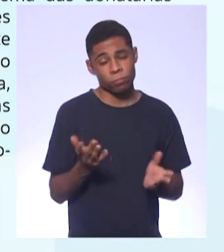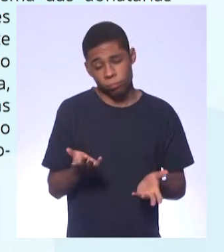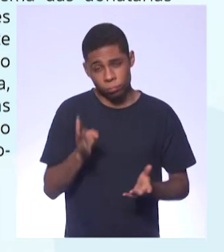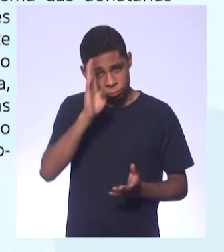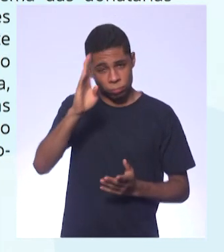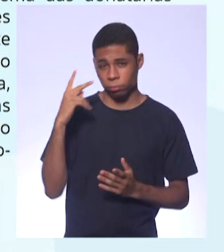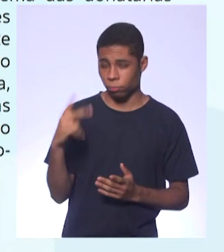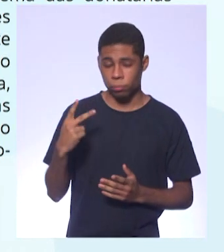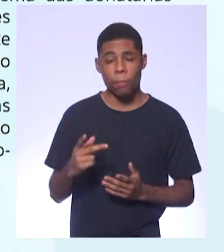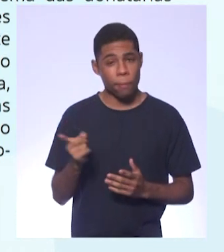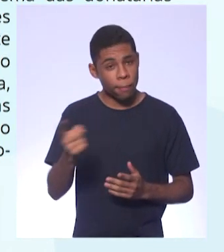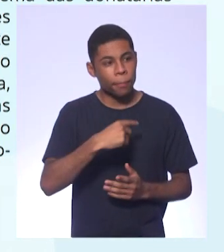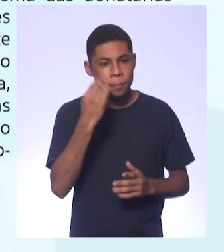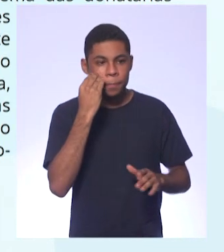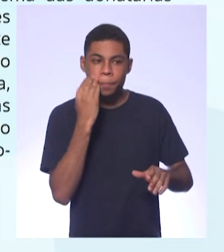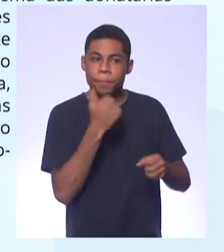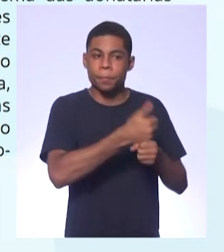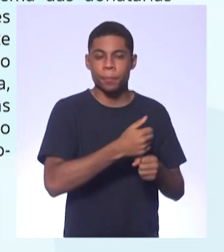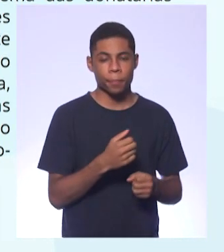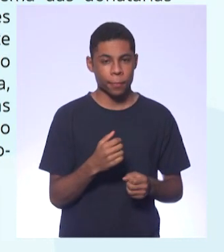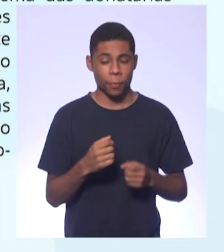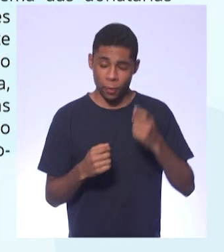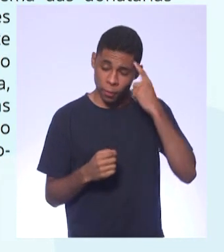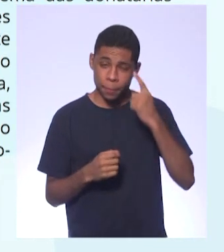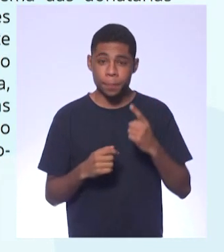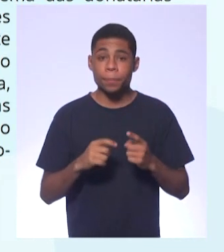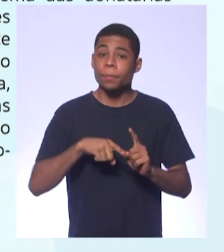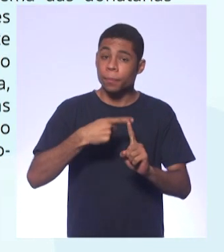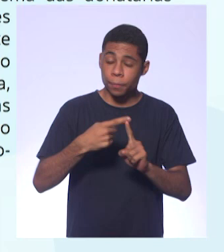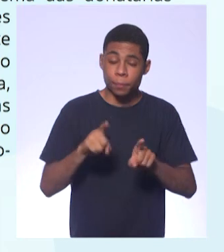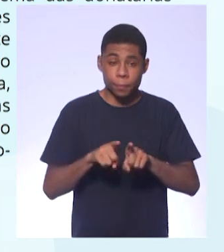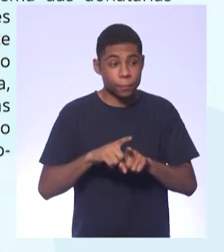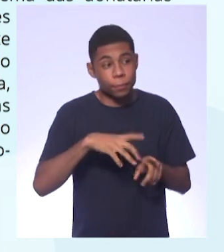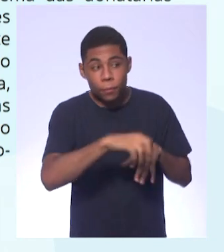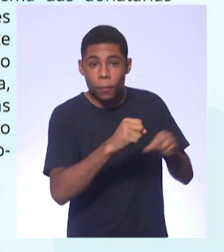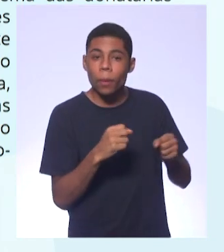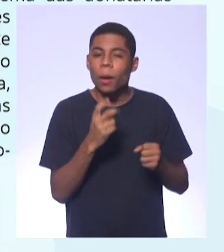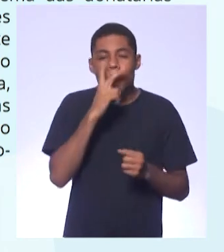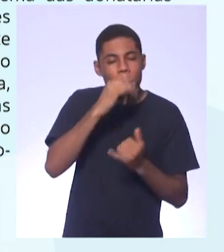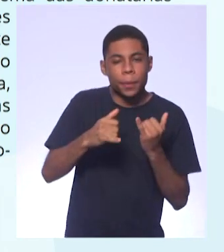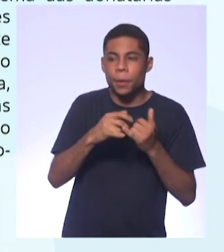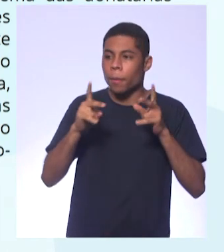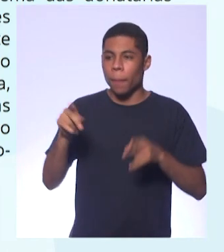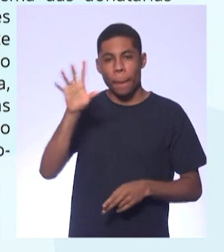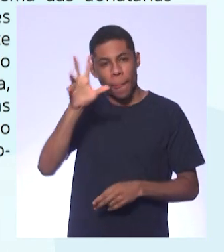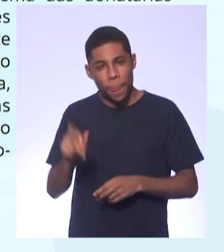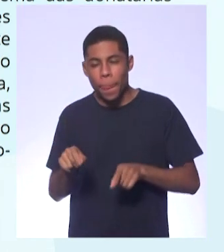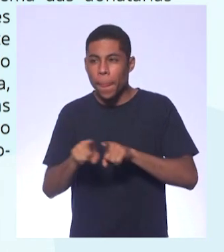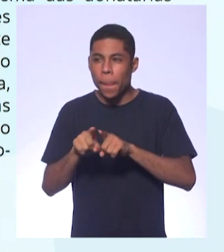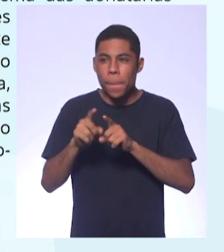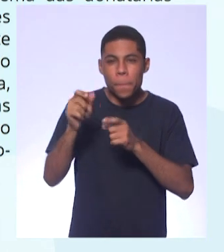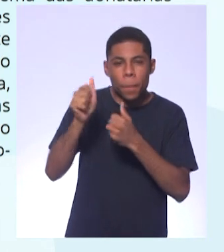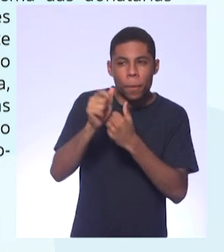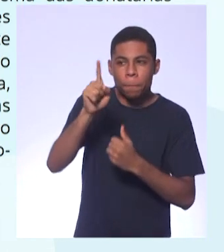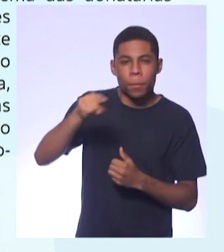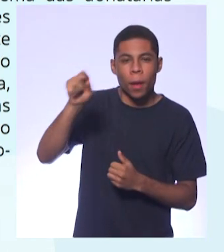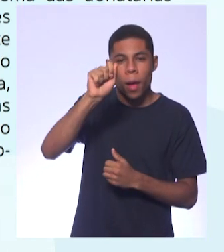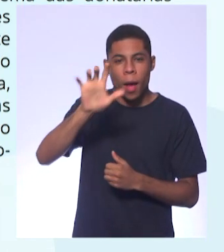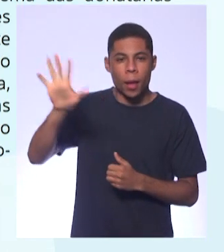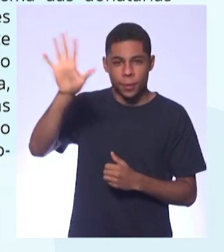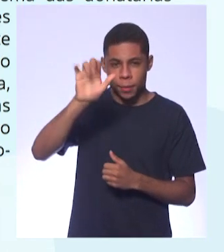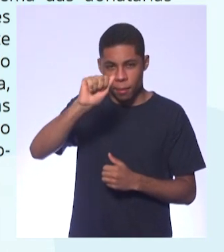né, de outras áreas como a África e, sobretudo, a Ásia. O sistema das donatarias organizou as atividades